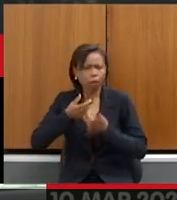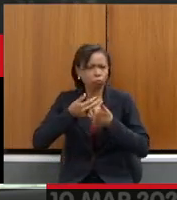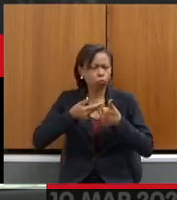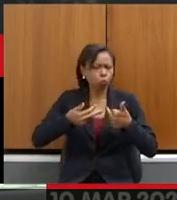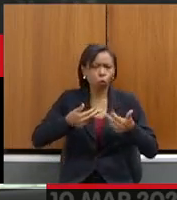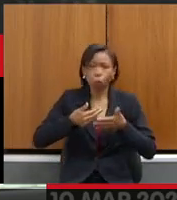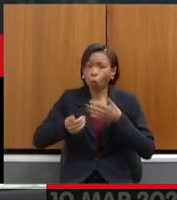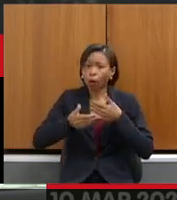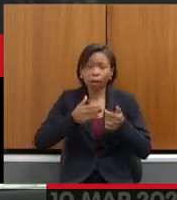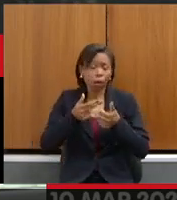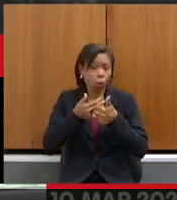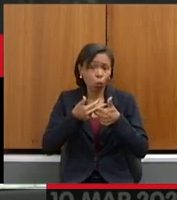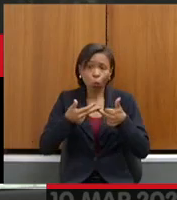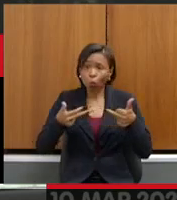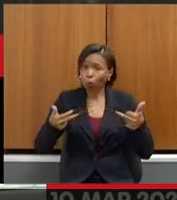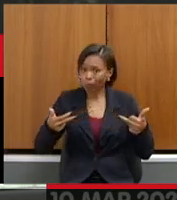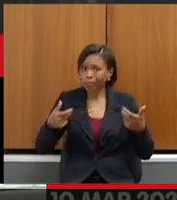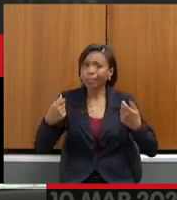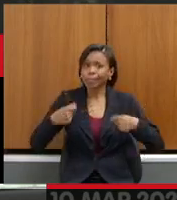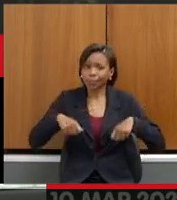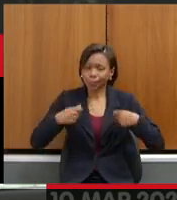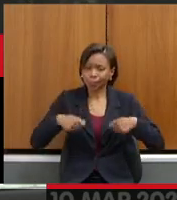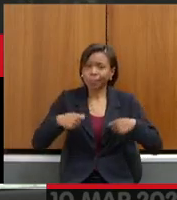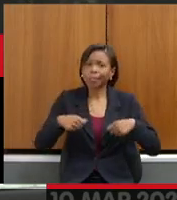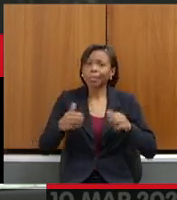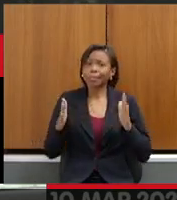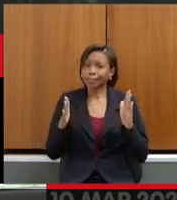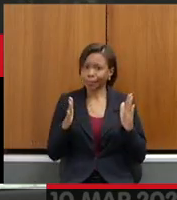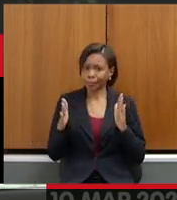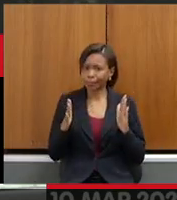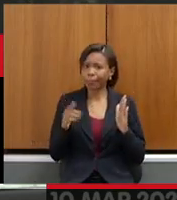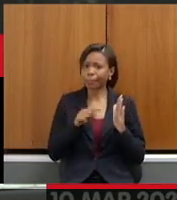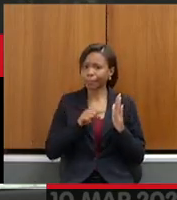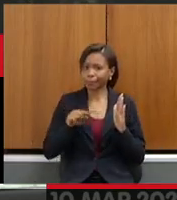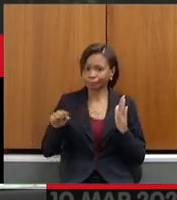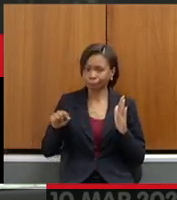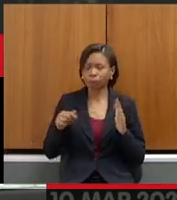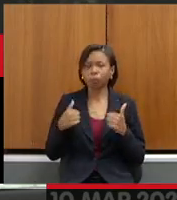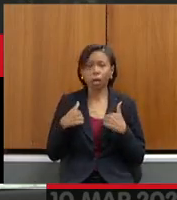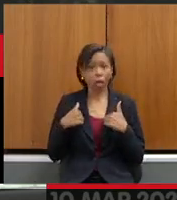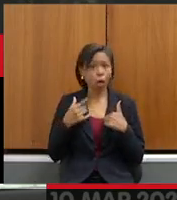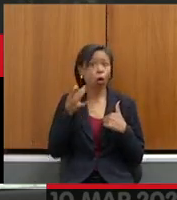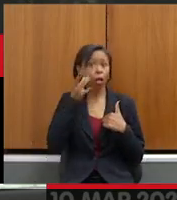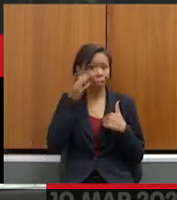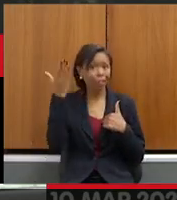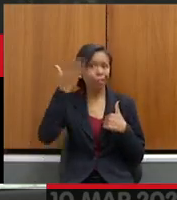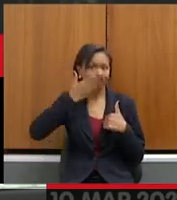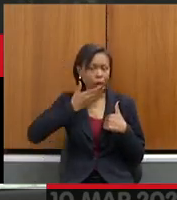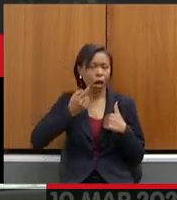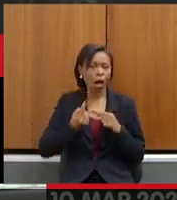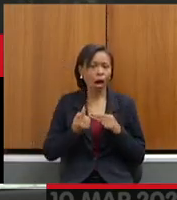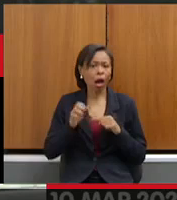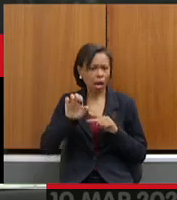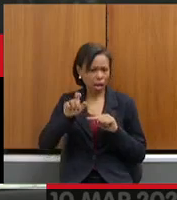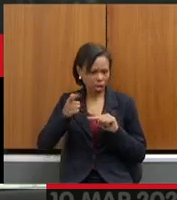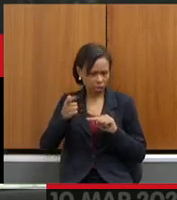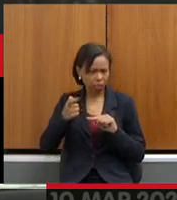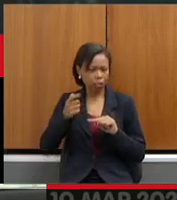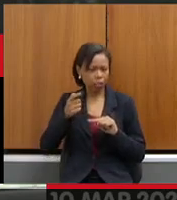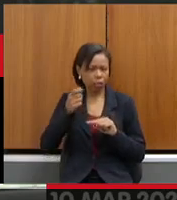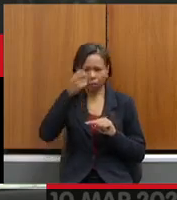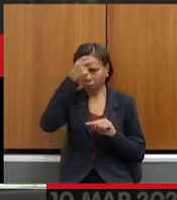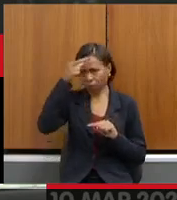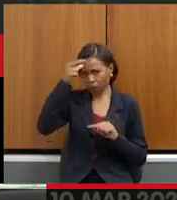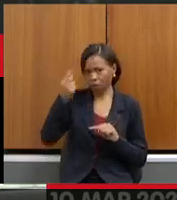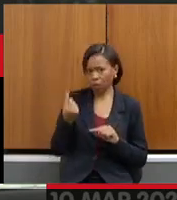estado precisa neste momento é eu sou testemunha quando era prefeito havia um convênio com a secretaria